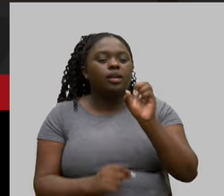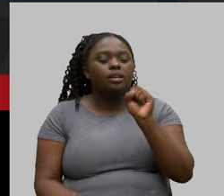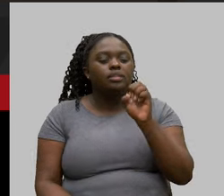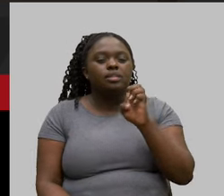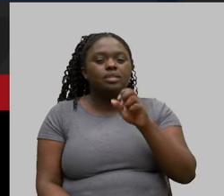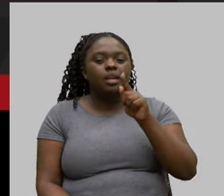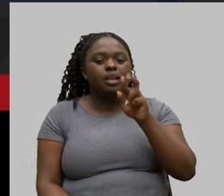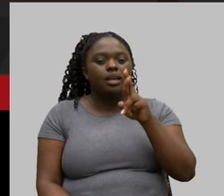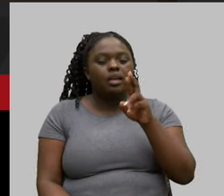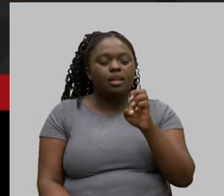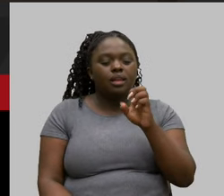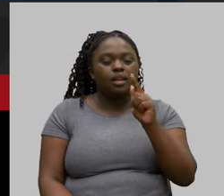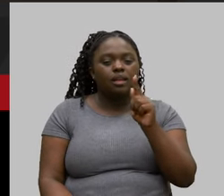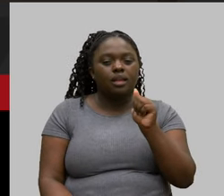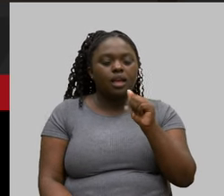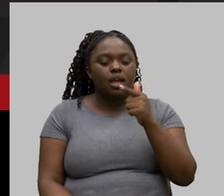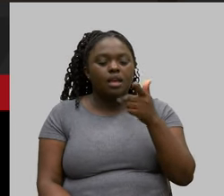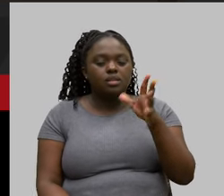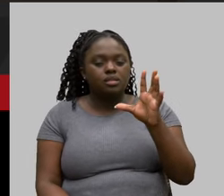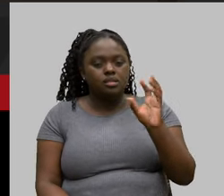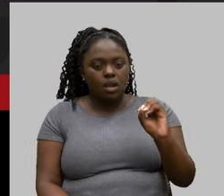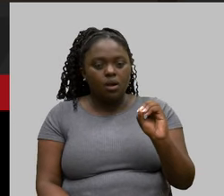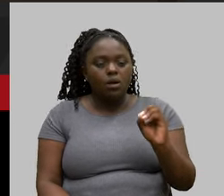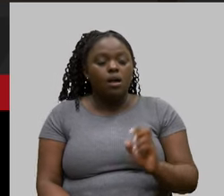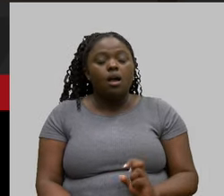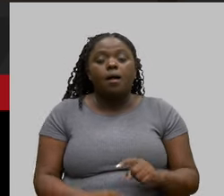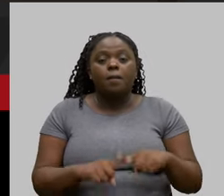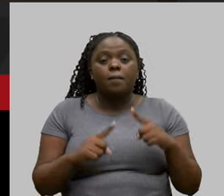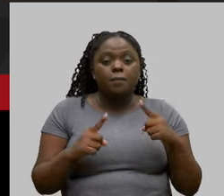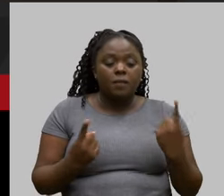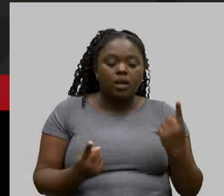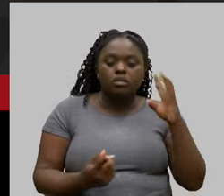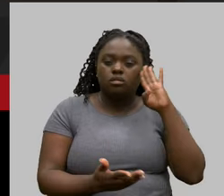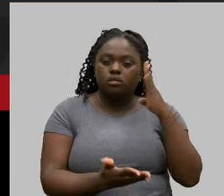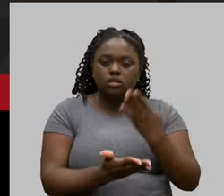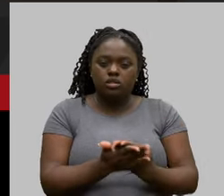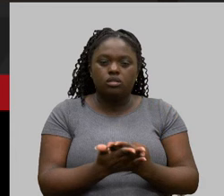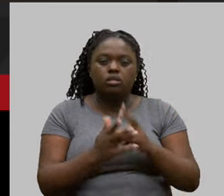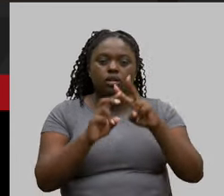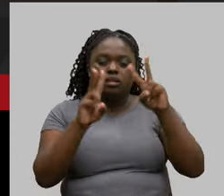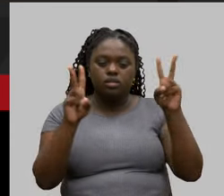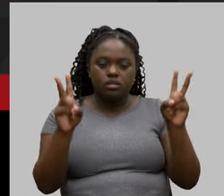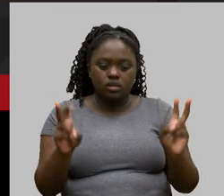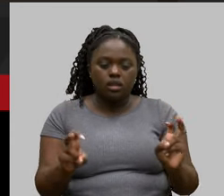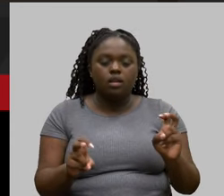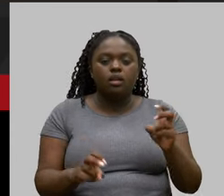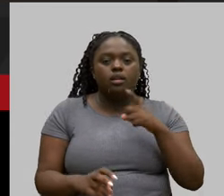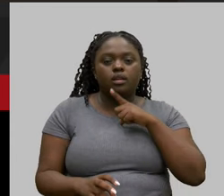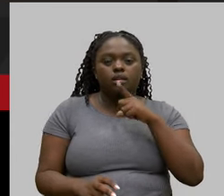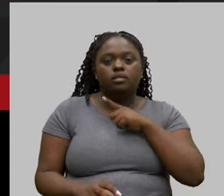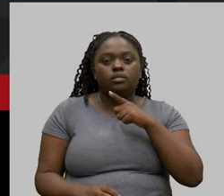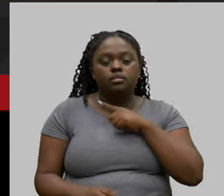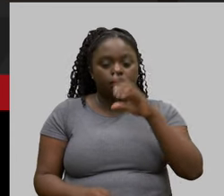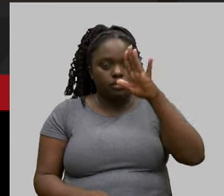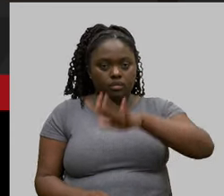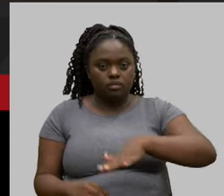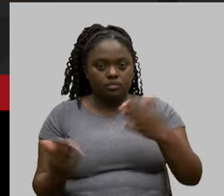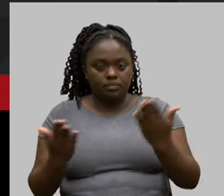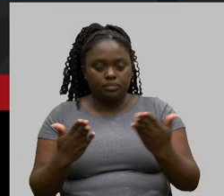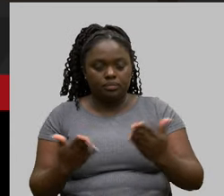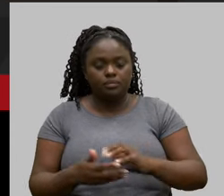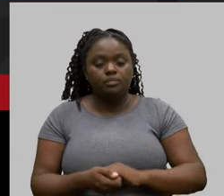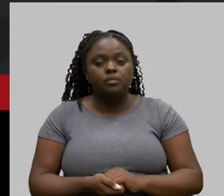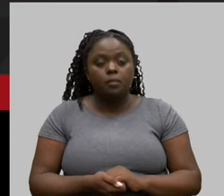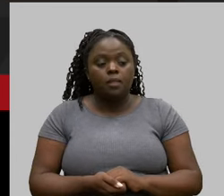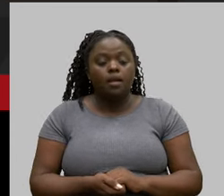dizer que é uma forma de equacionamento de Déficit autorial eu acredito que esse tema vai ser abordado na mesa do na mesa dois hoje E além disso